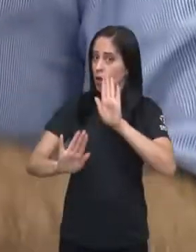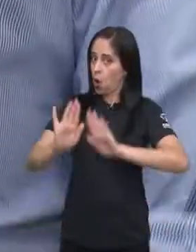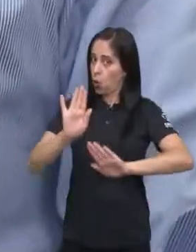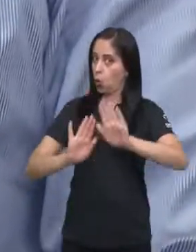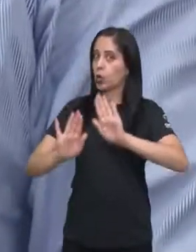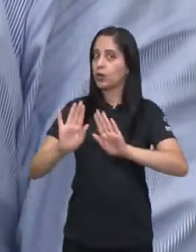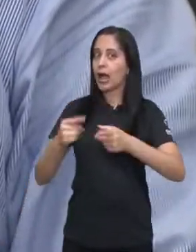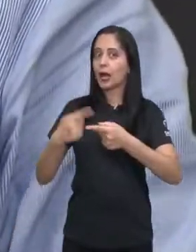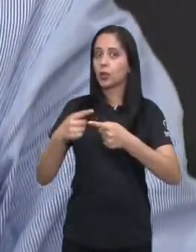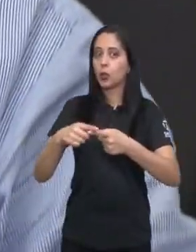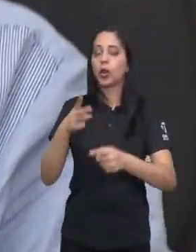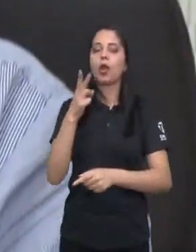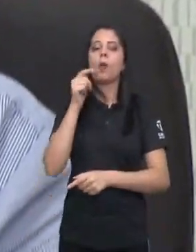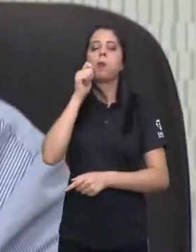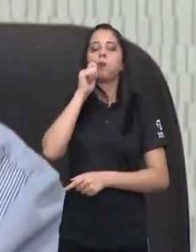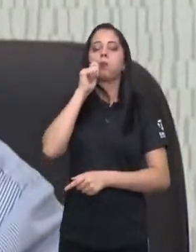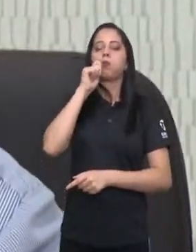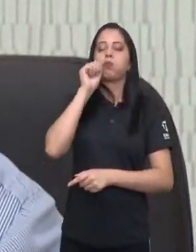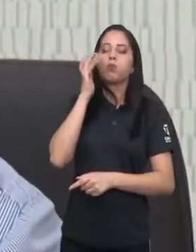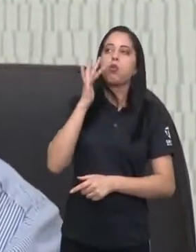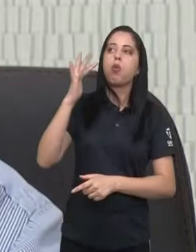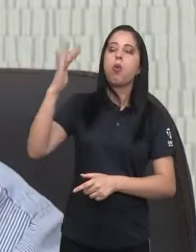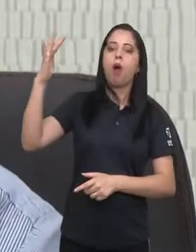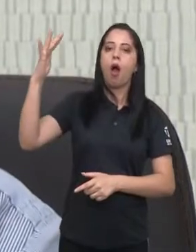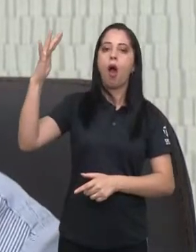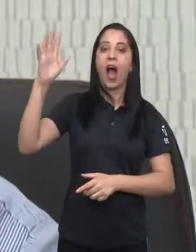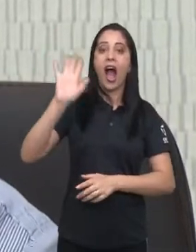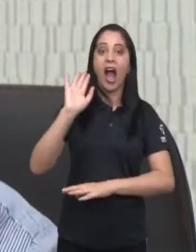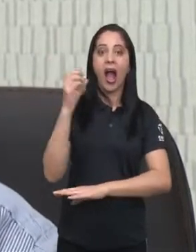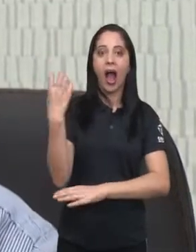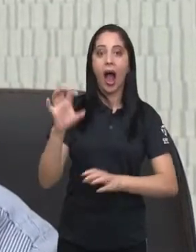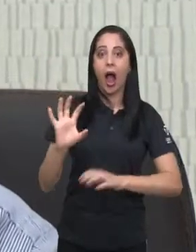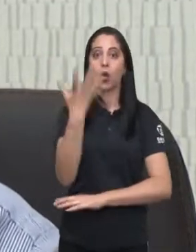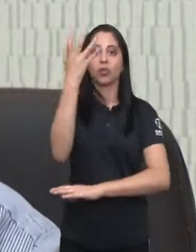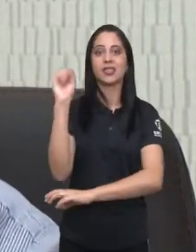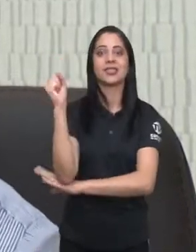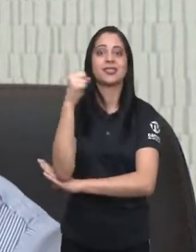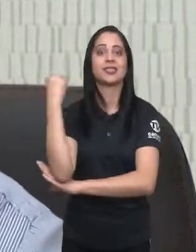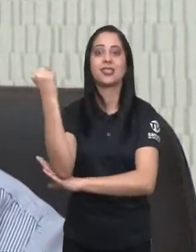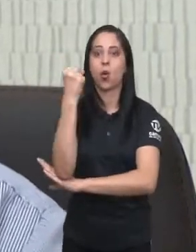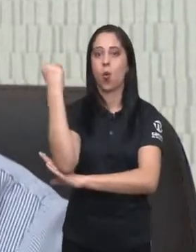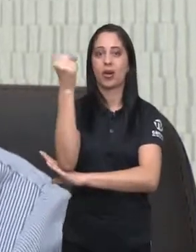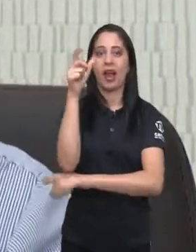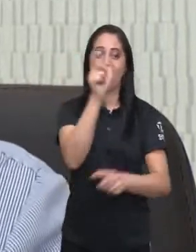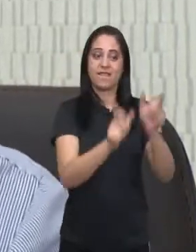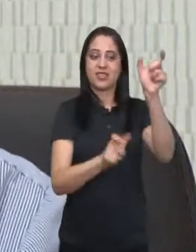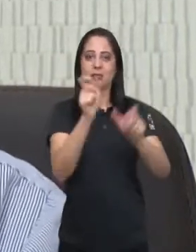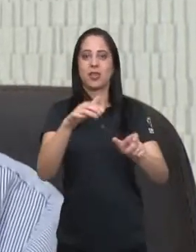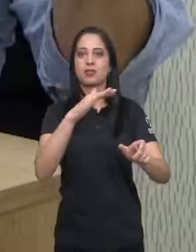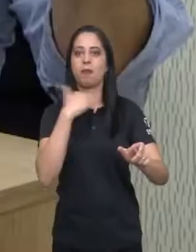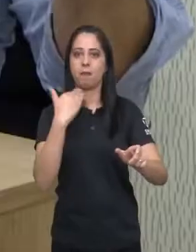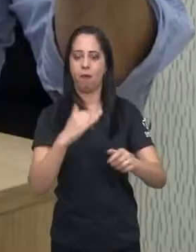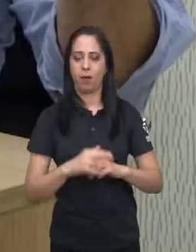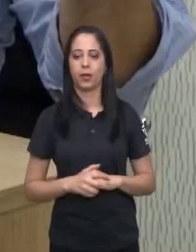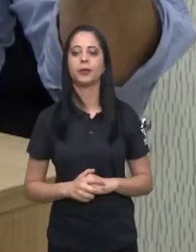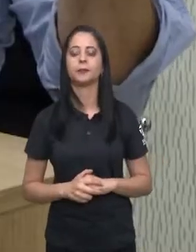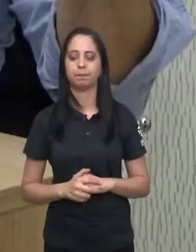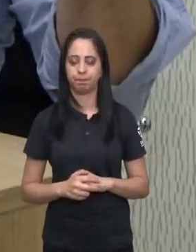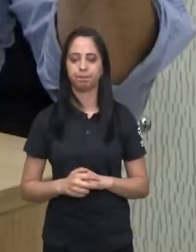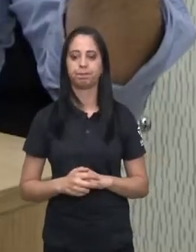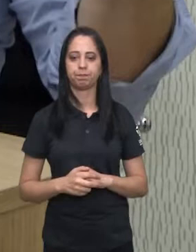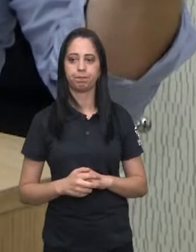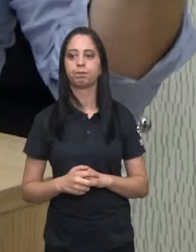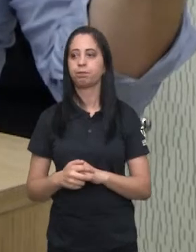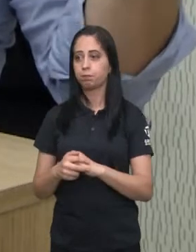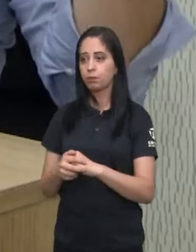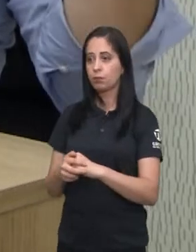já que alguns casos de intoxicação já foram registrados casos graves que levaram até mesmo a óbitos Apesar de